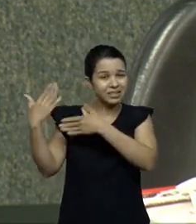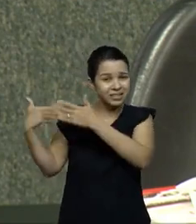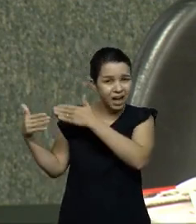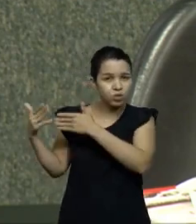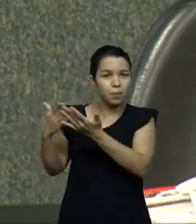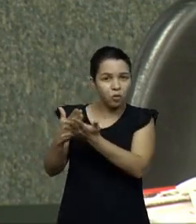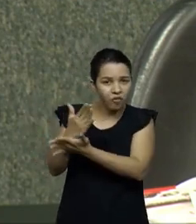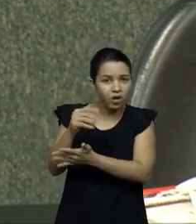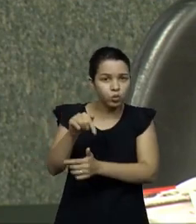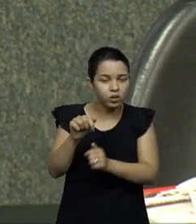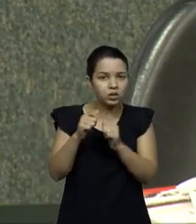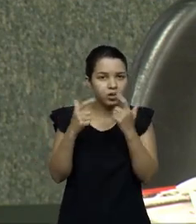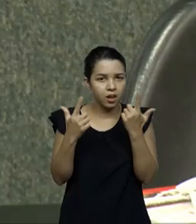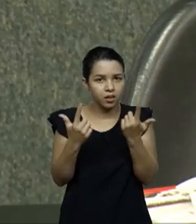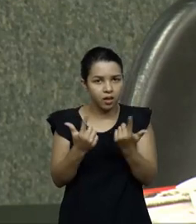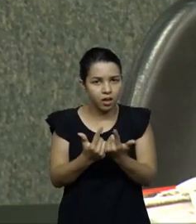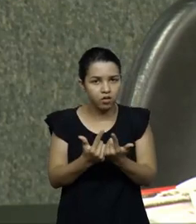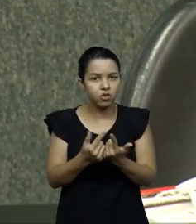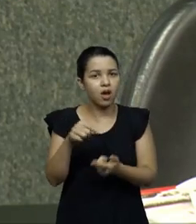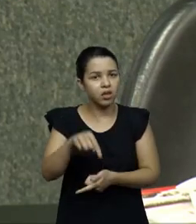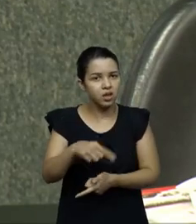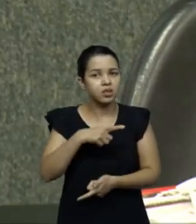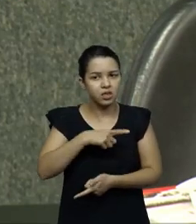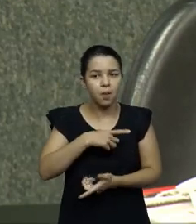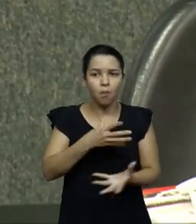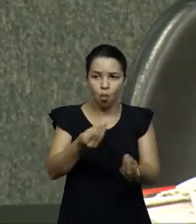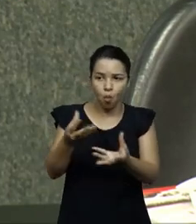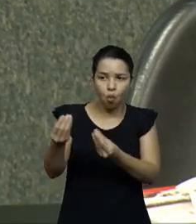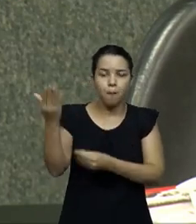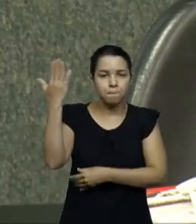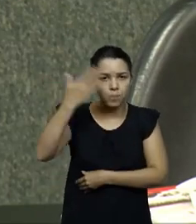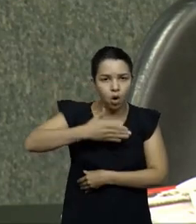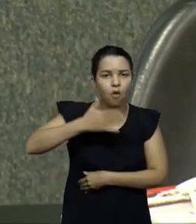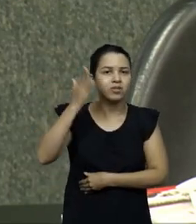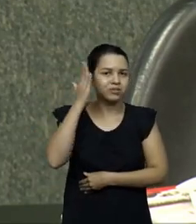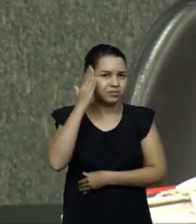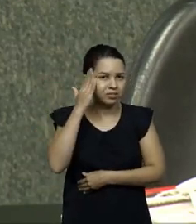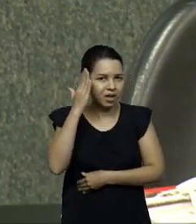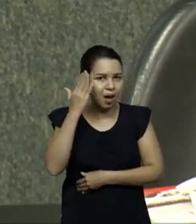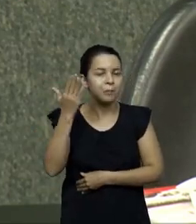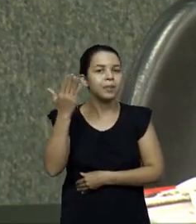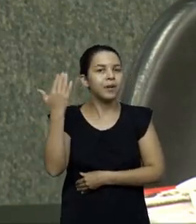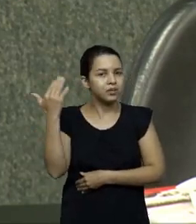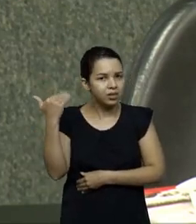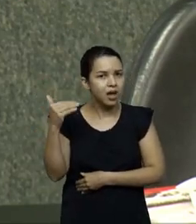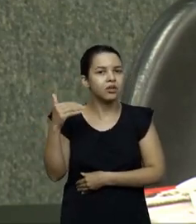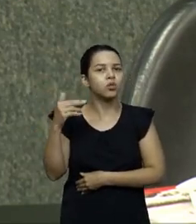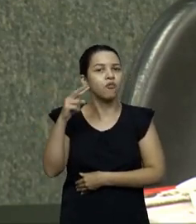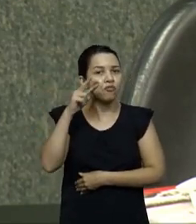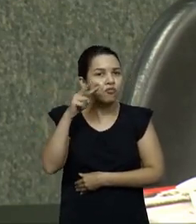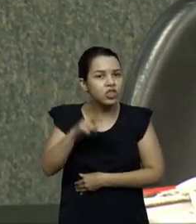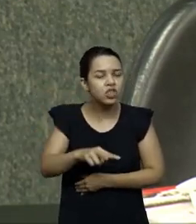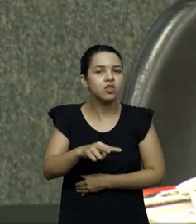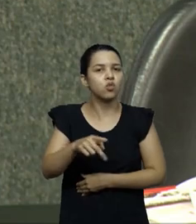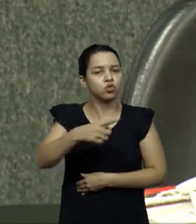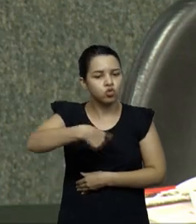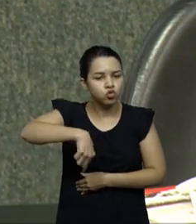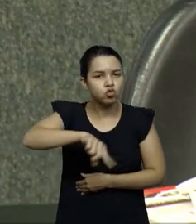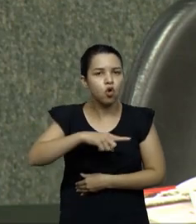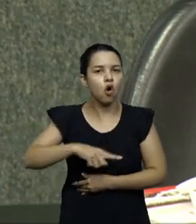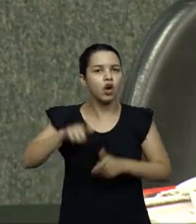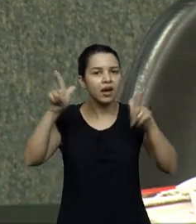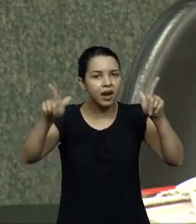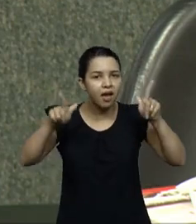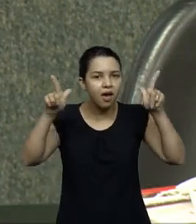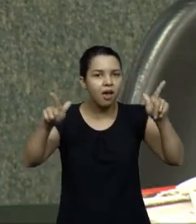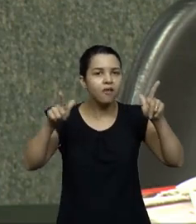aprovada nessa casa e aqui tem várias testemunhas que estavam naquelas naquela luta naquela greve Nossa que fomos